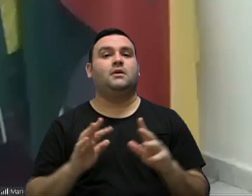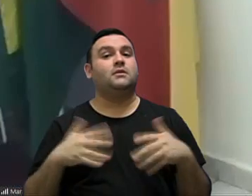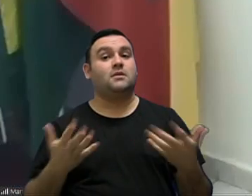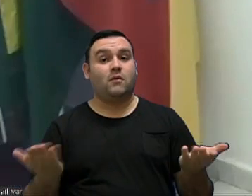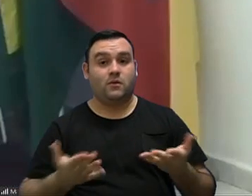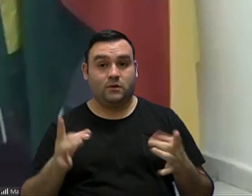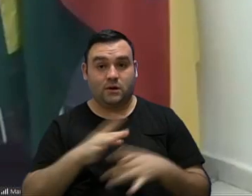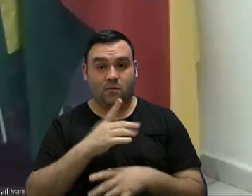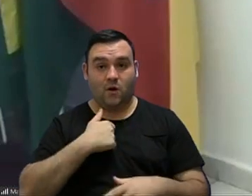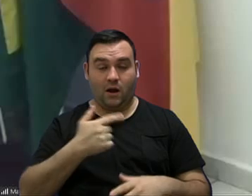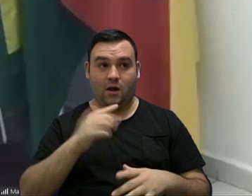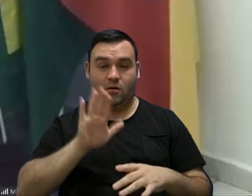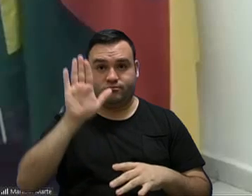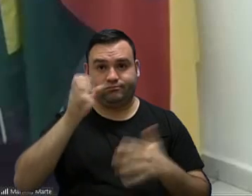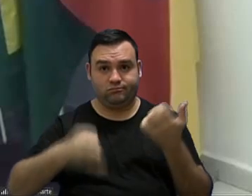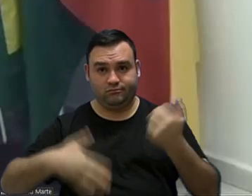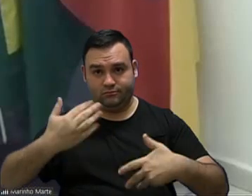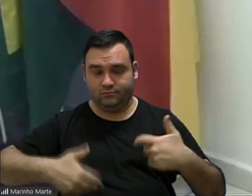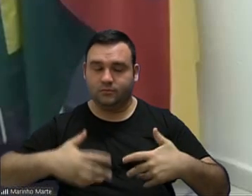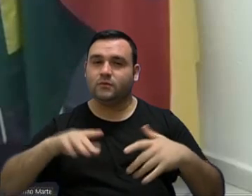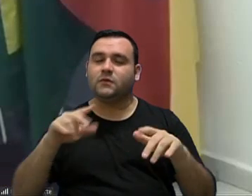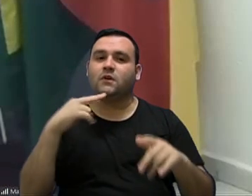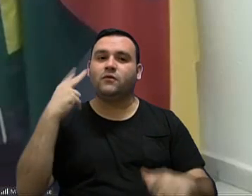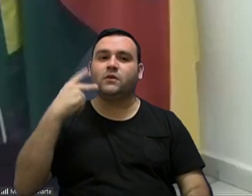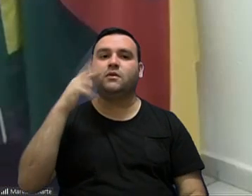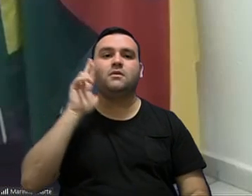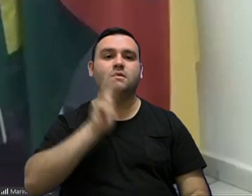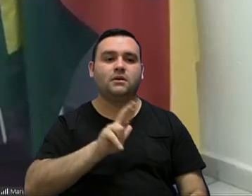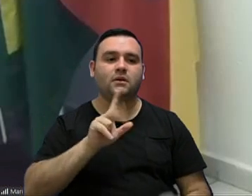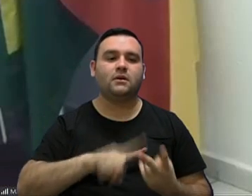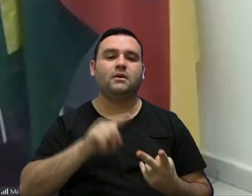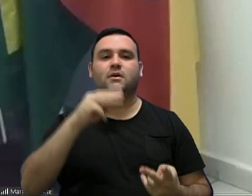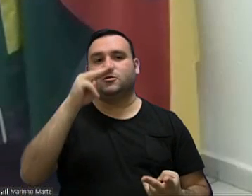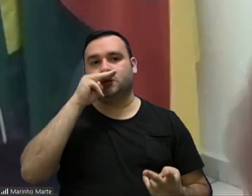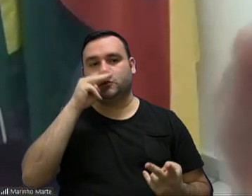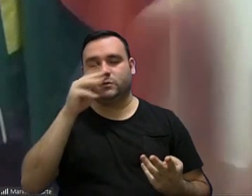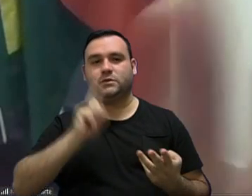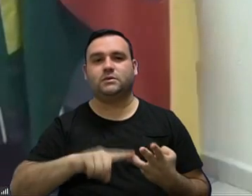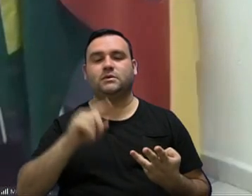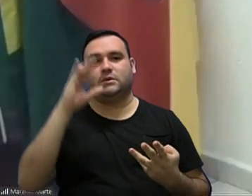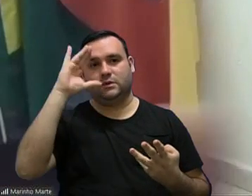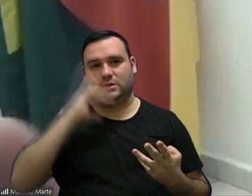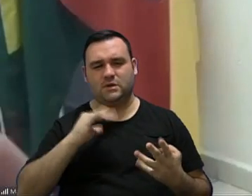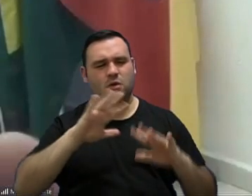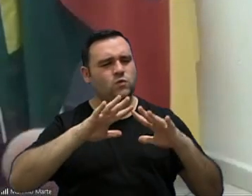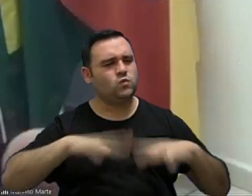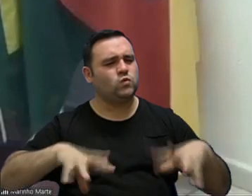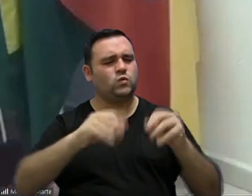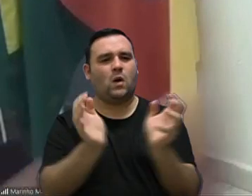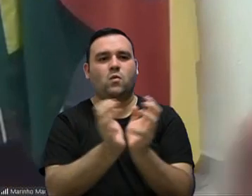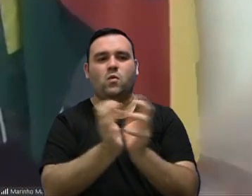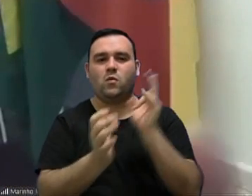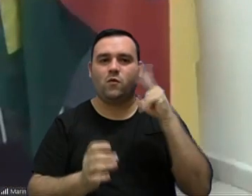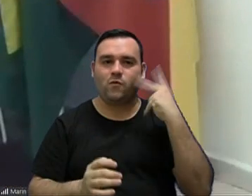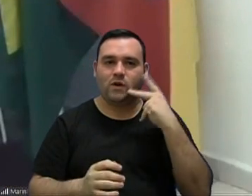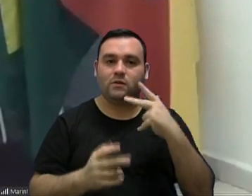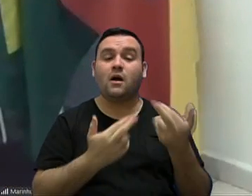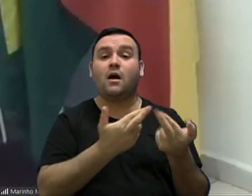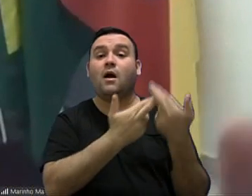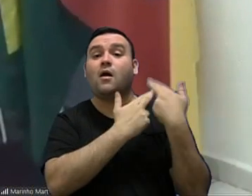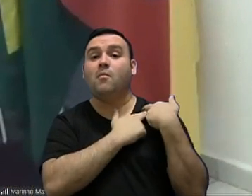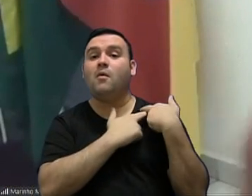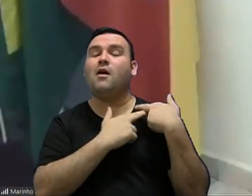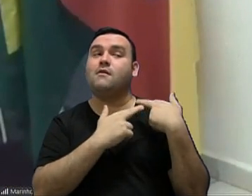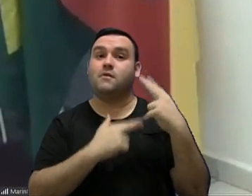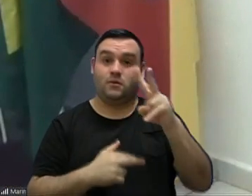para encerrar a minha participação nesse assunto, vereador Renan, vereador Martinez, vereador Iara, todos os vereadores, a